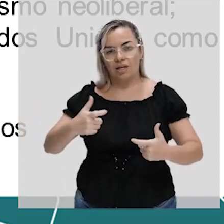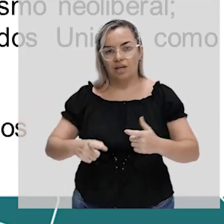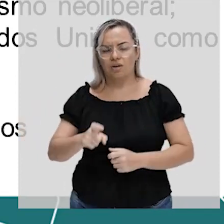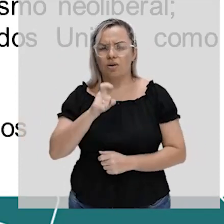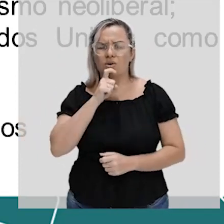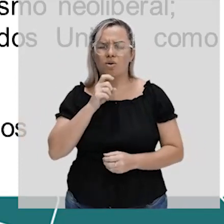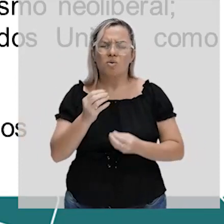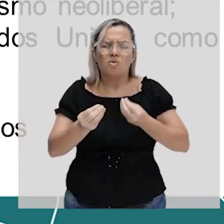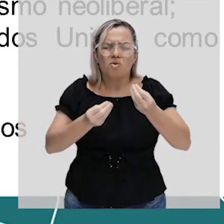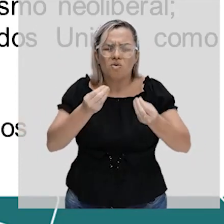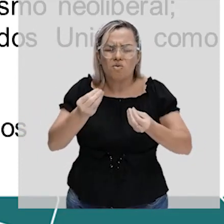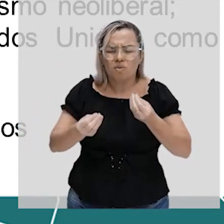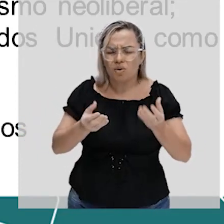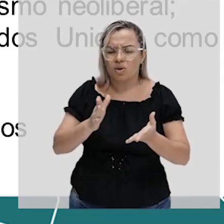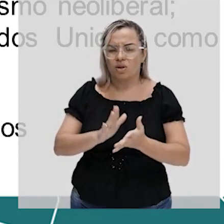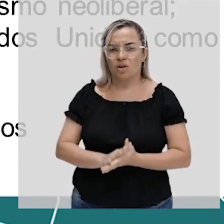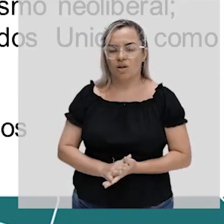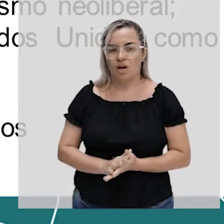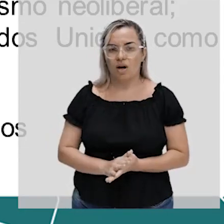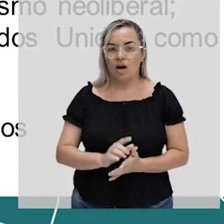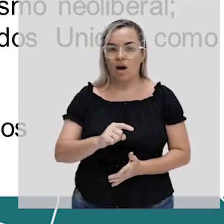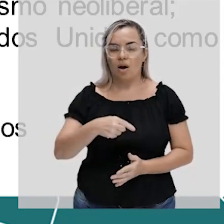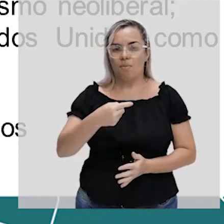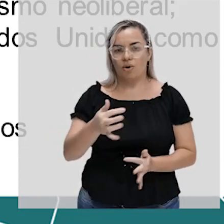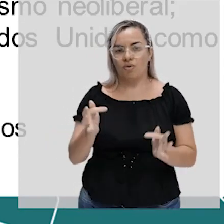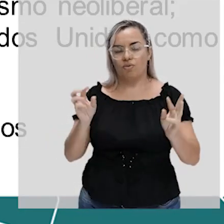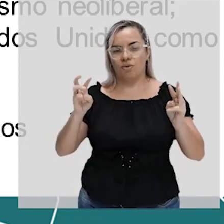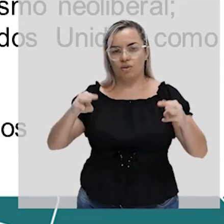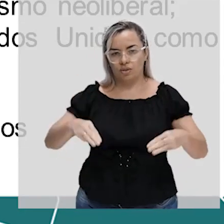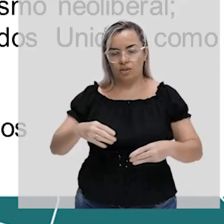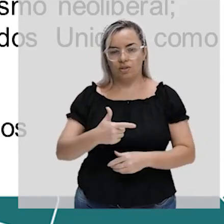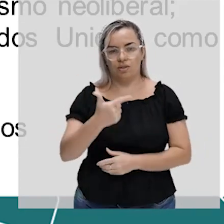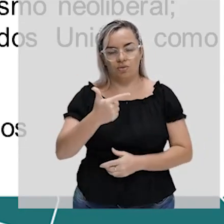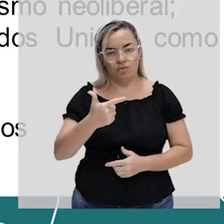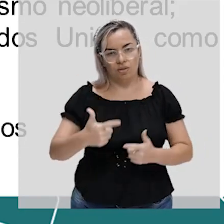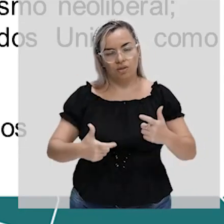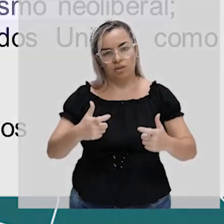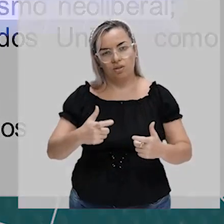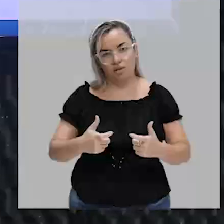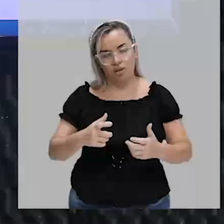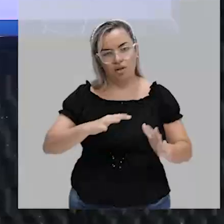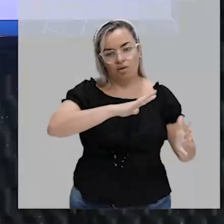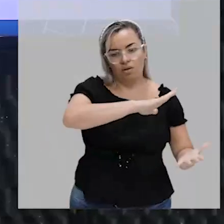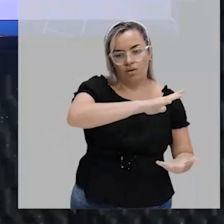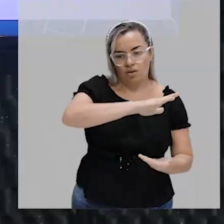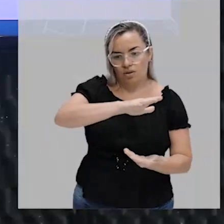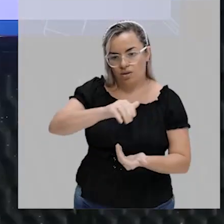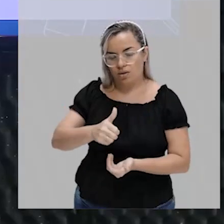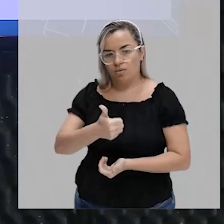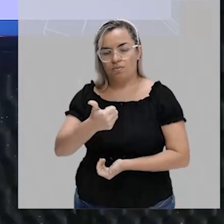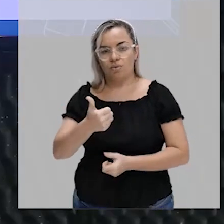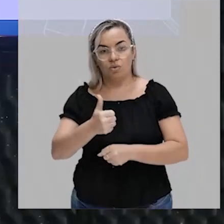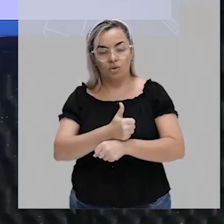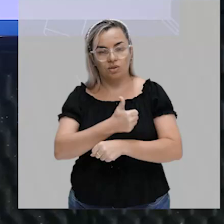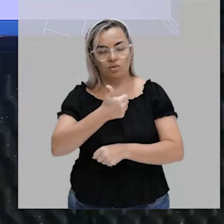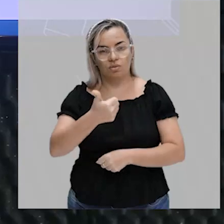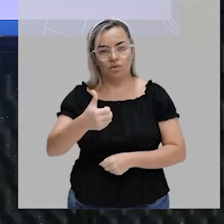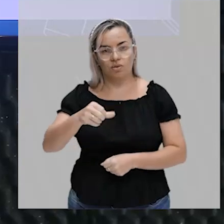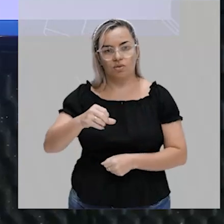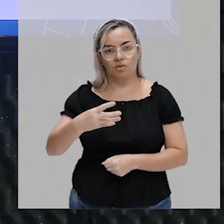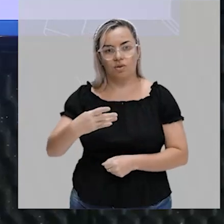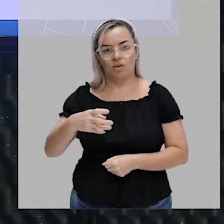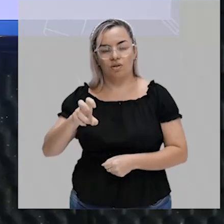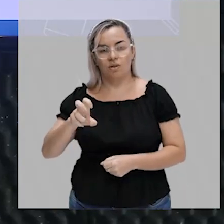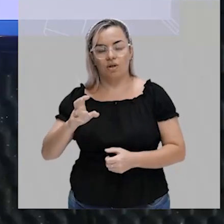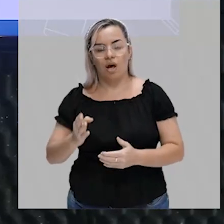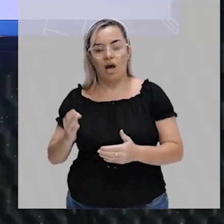Marcos? Após o final da Segunda Guerra Mundial, em 1945, o mundo ele entra no contexto da chamada Guerra Fria, tá?